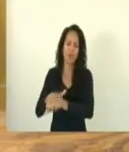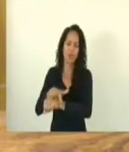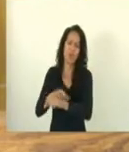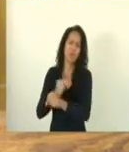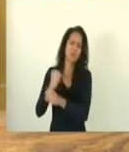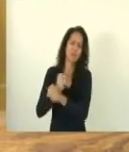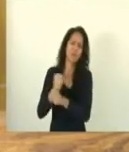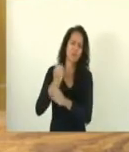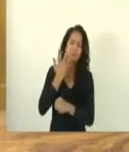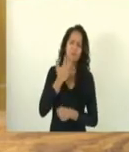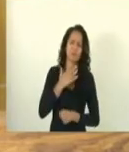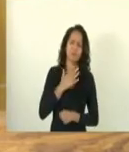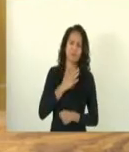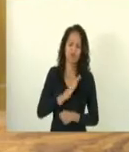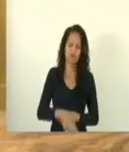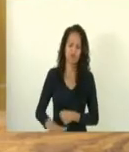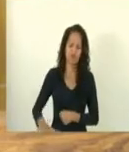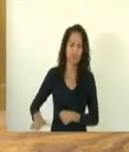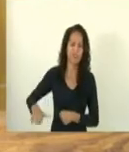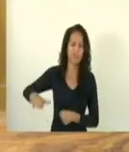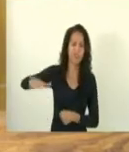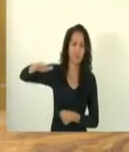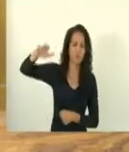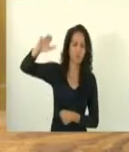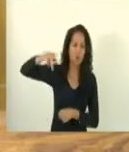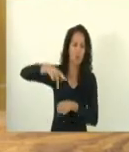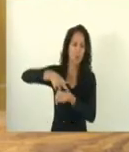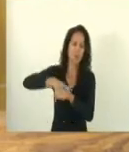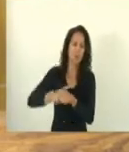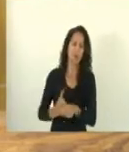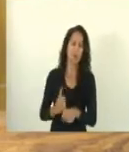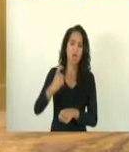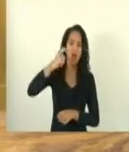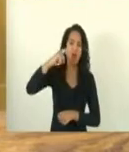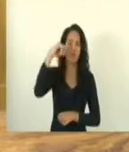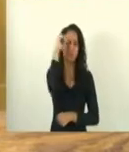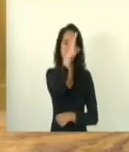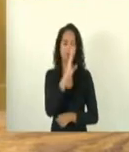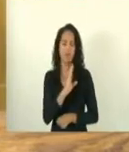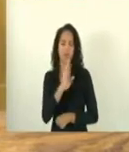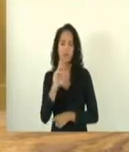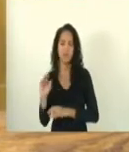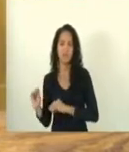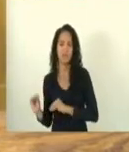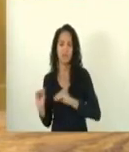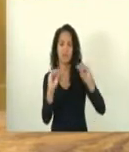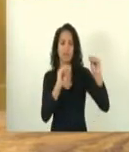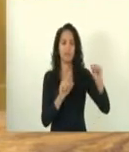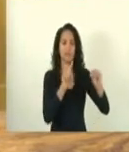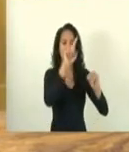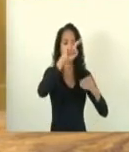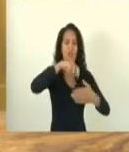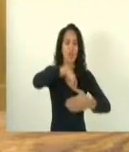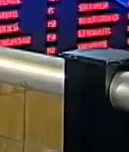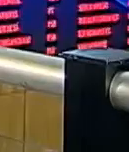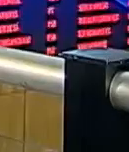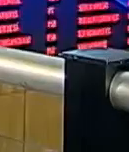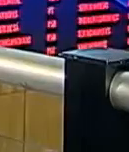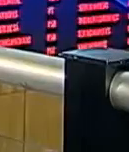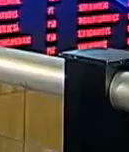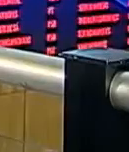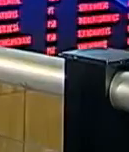muito tempo, desde criança que ele está em Guarapari, e é o único brasileiro a compor a equipe de chefes de cozinha da FIFA.